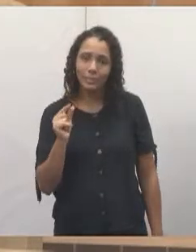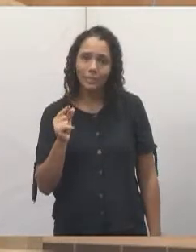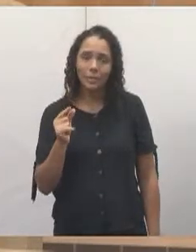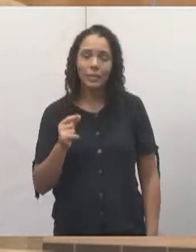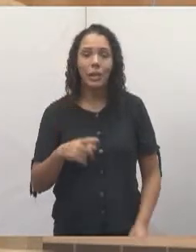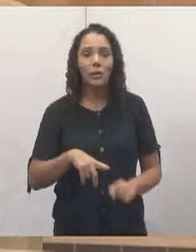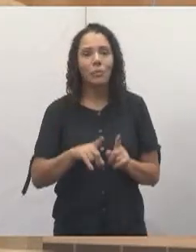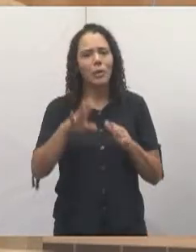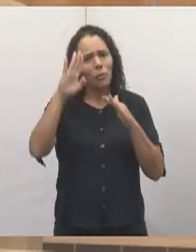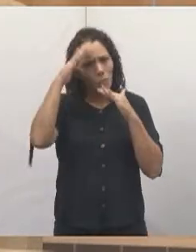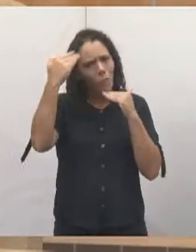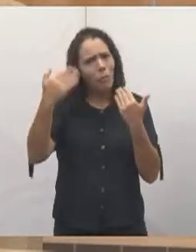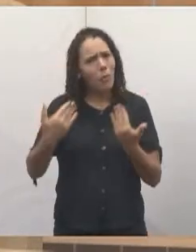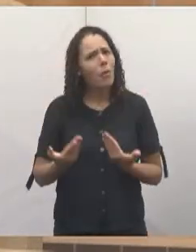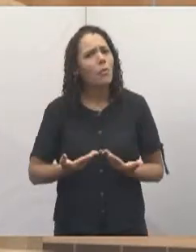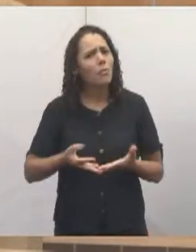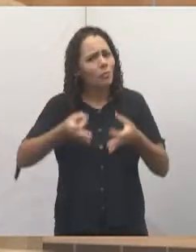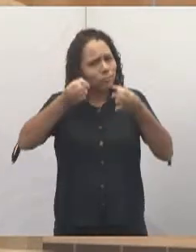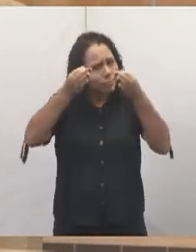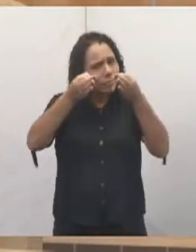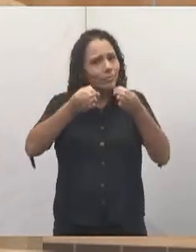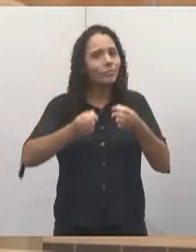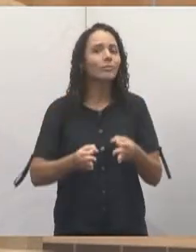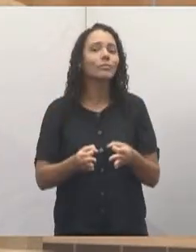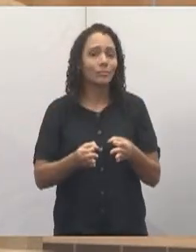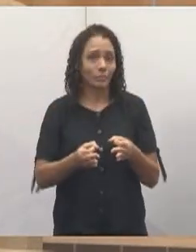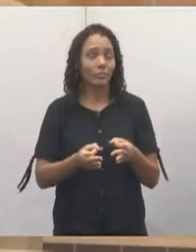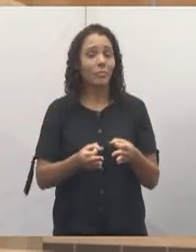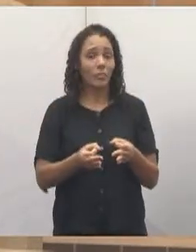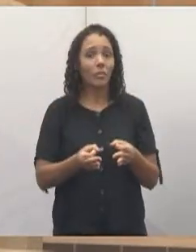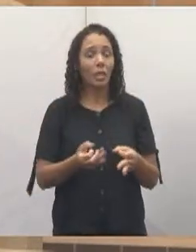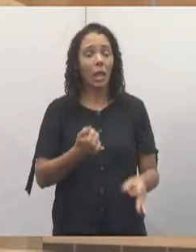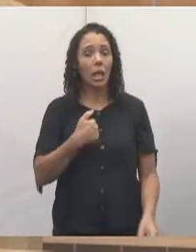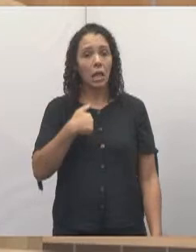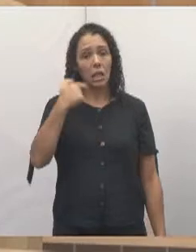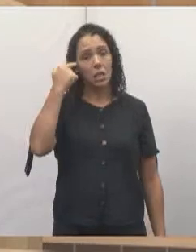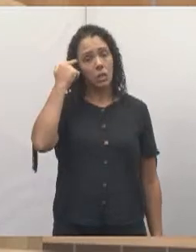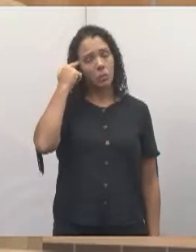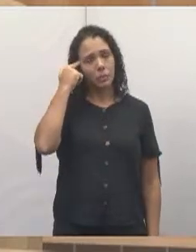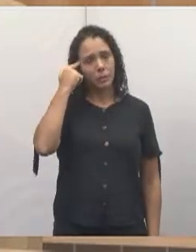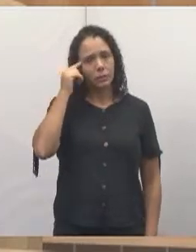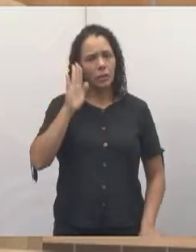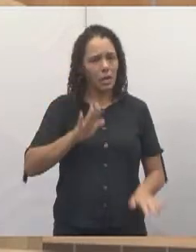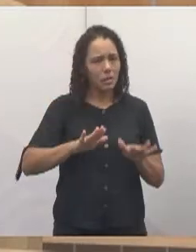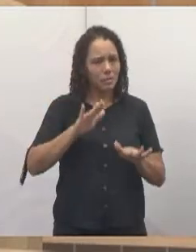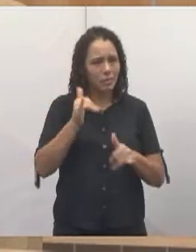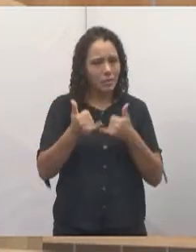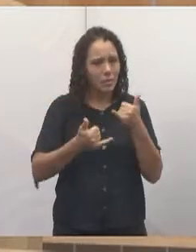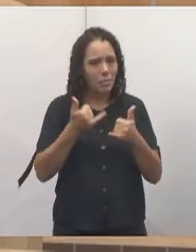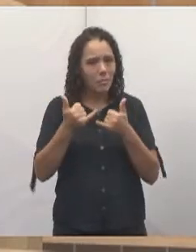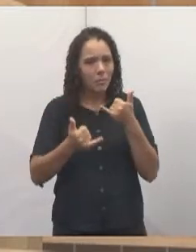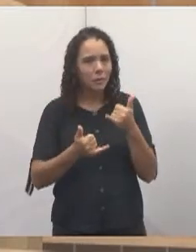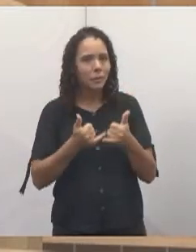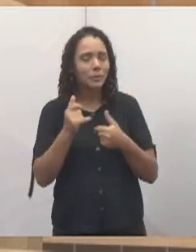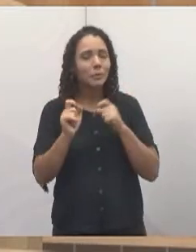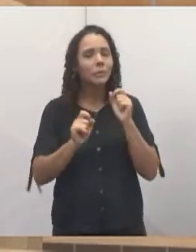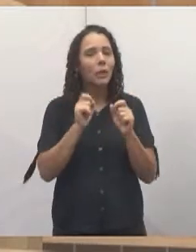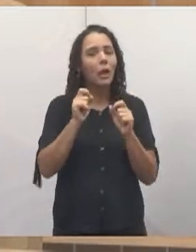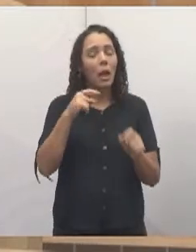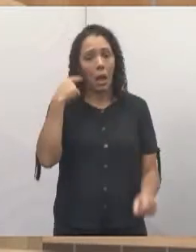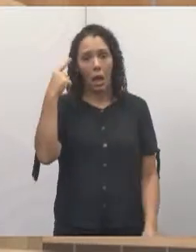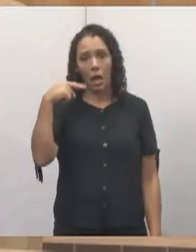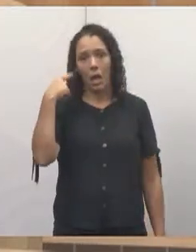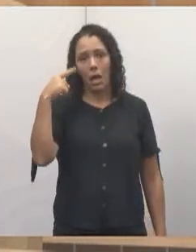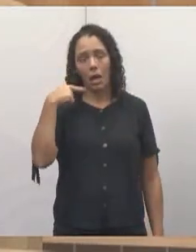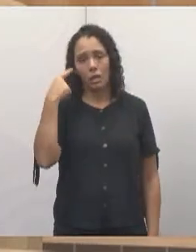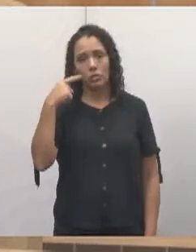homenagem mais do que justa, eu acho que, eu brinco lá, né, a advocacia,